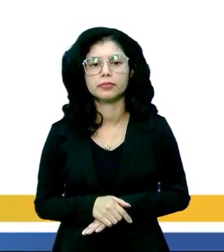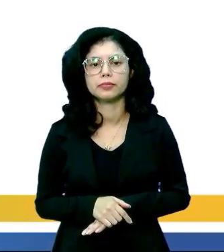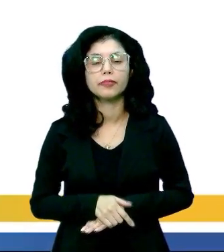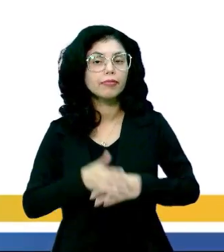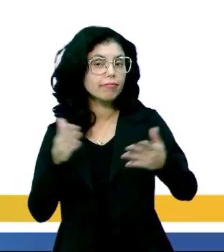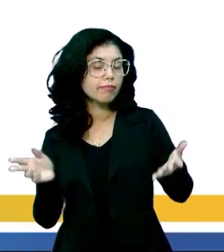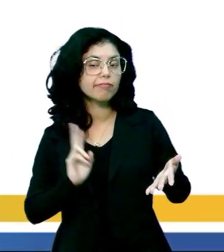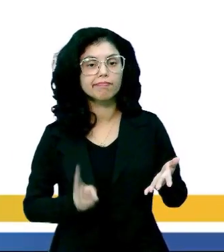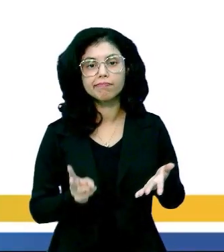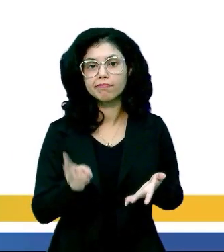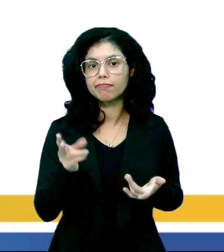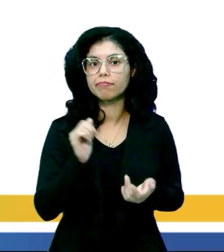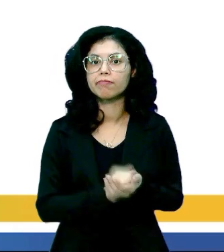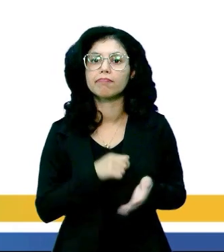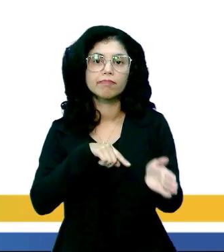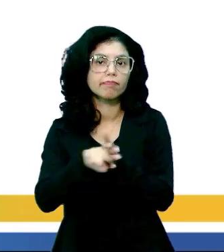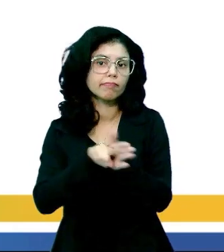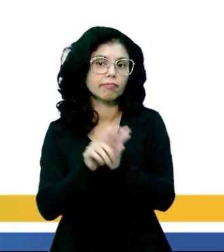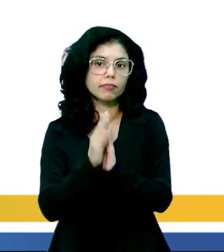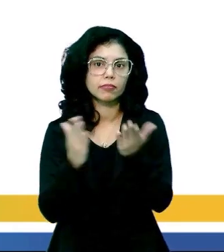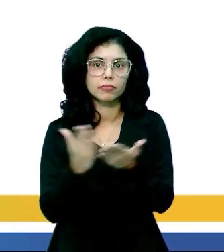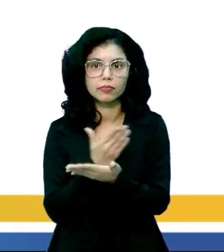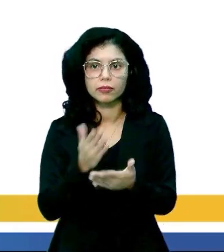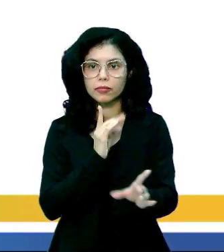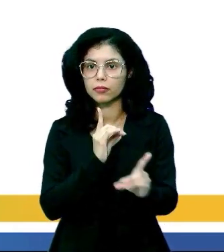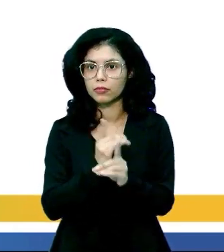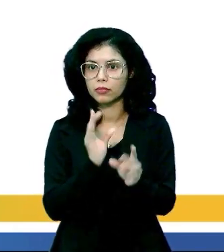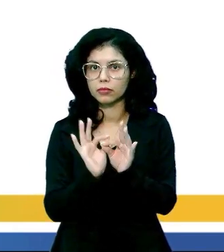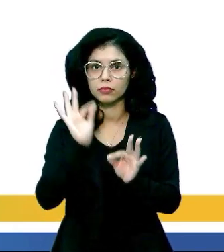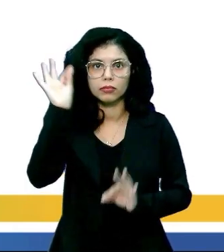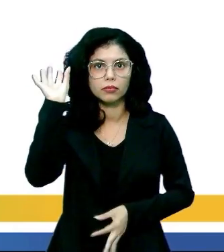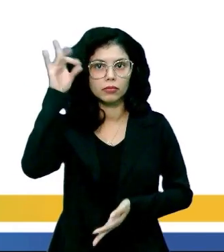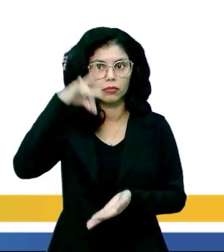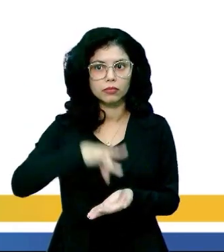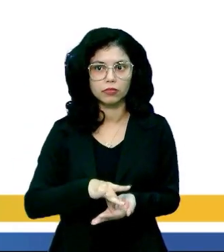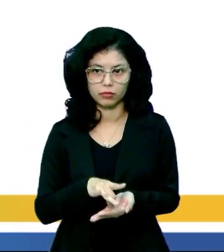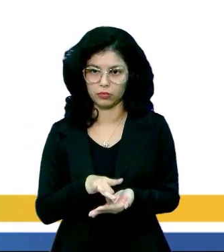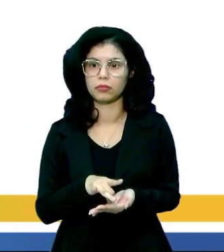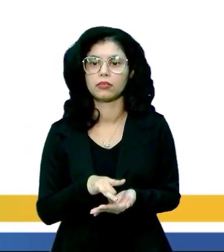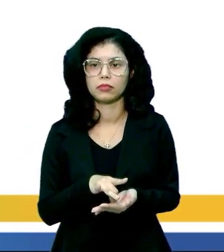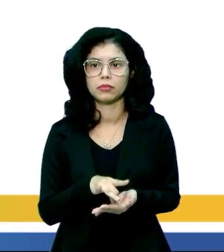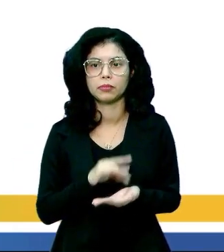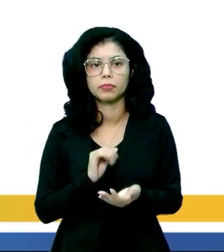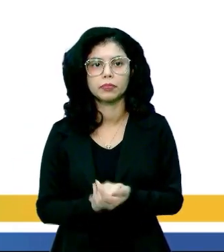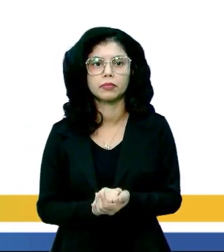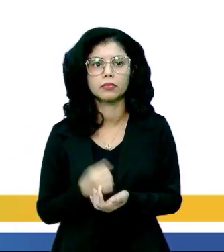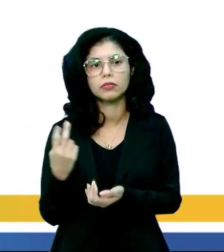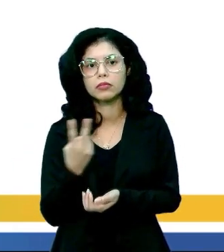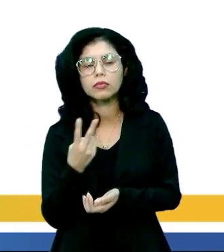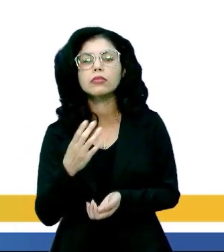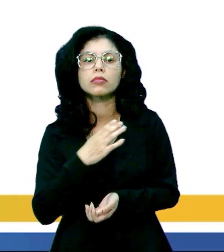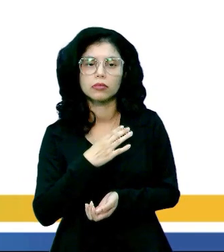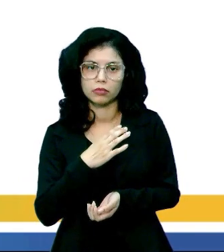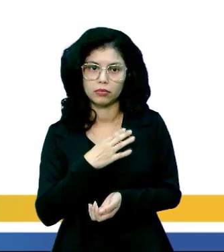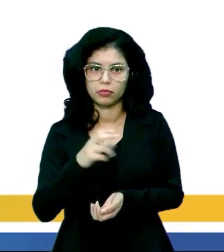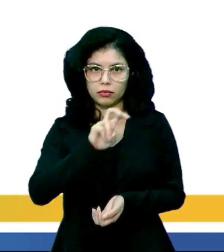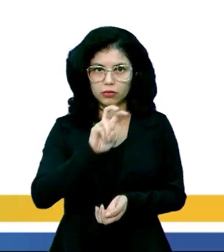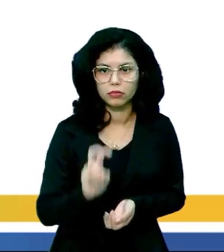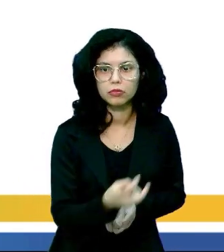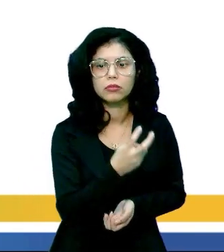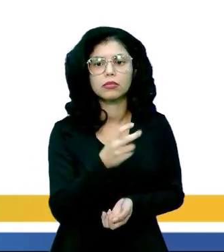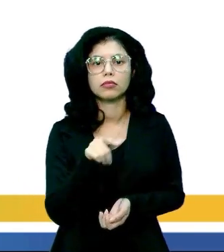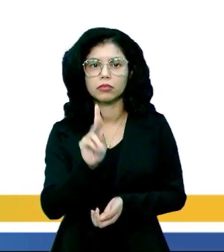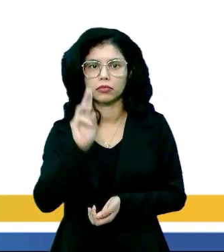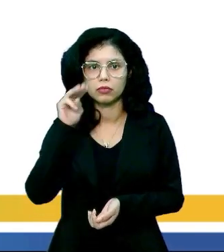Em seguida, pesquisou em um livro e descobriu que a distância real entre essas